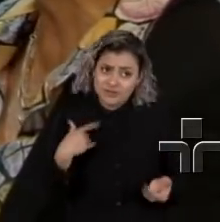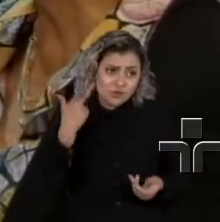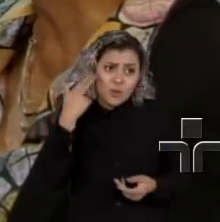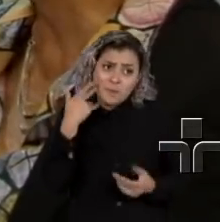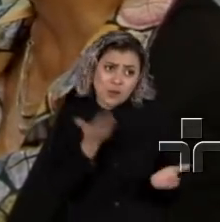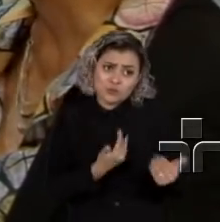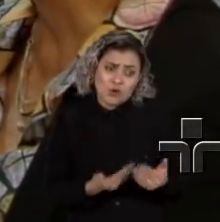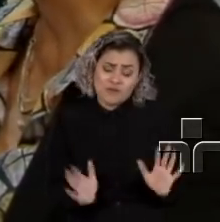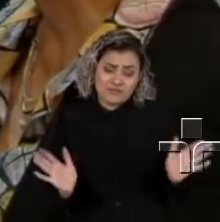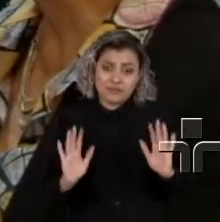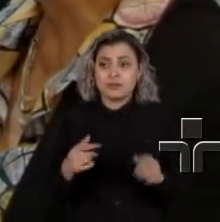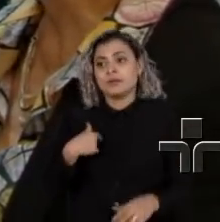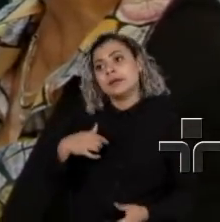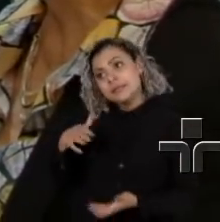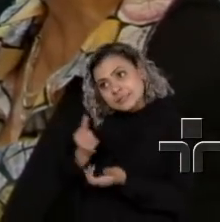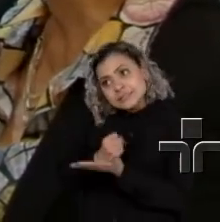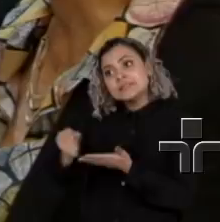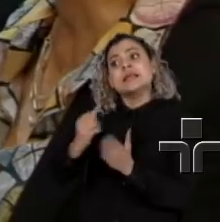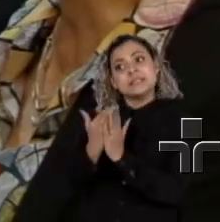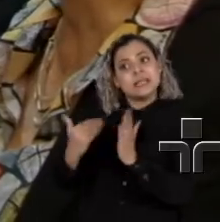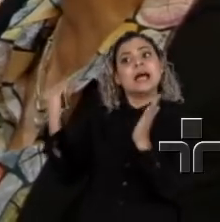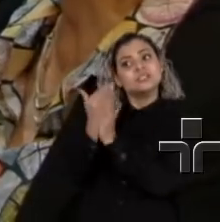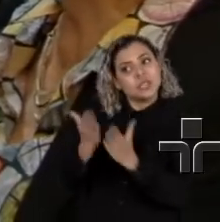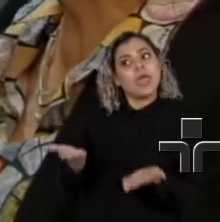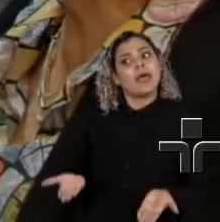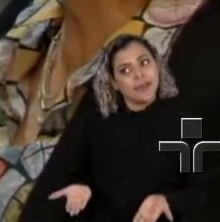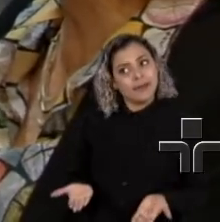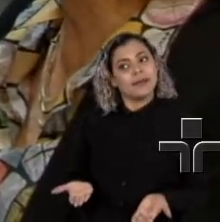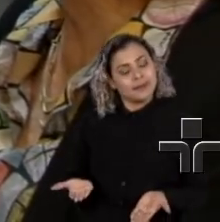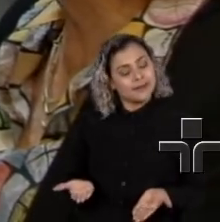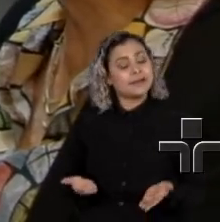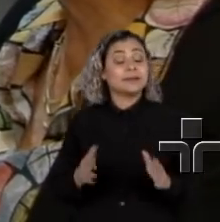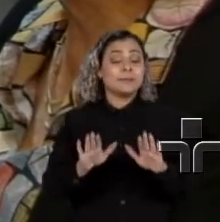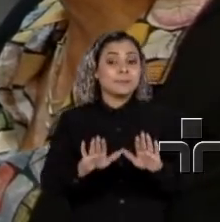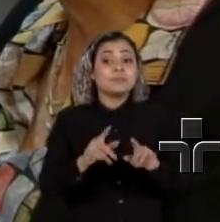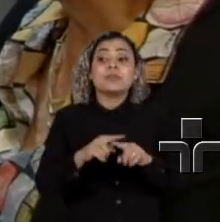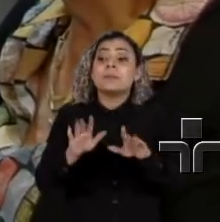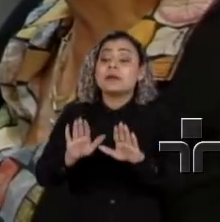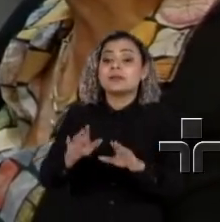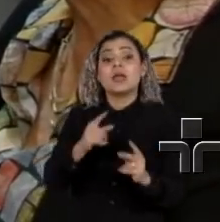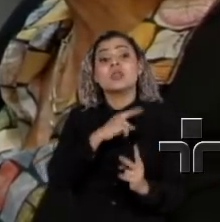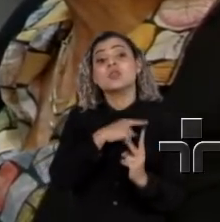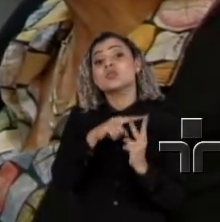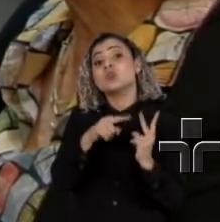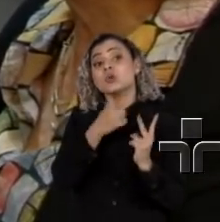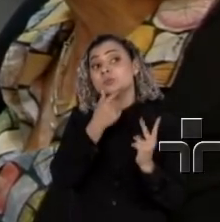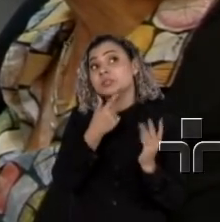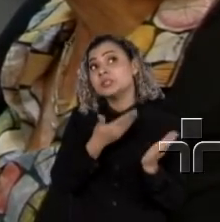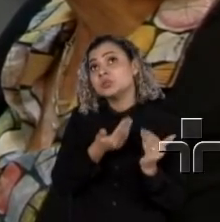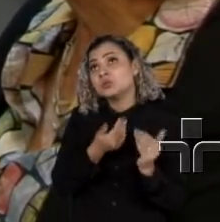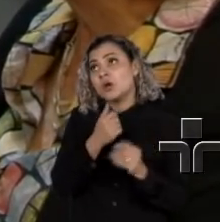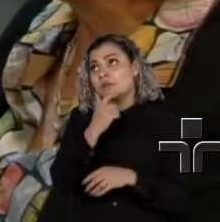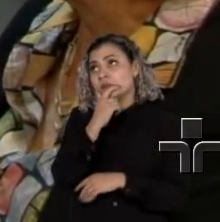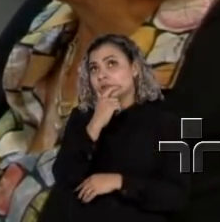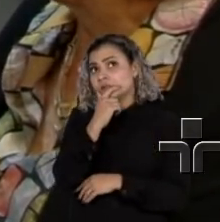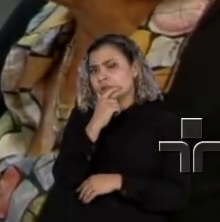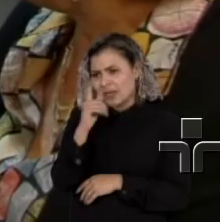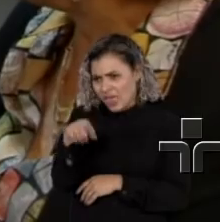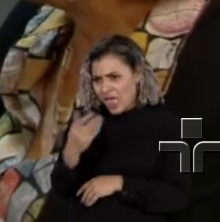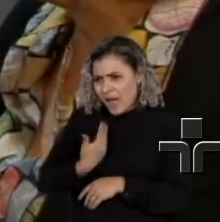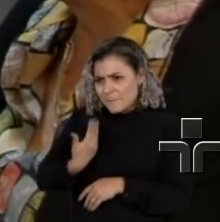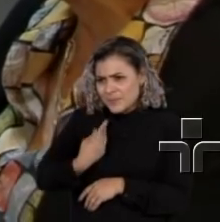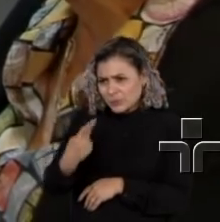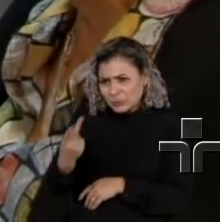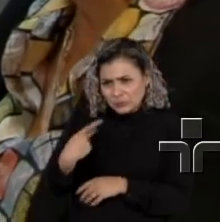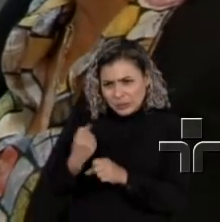Também não exagera. Você está falando do universo. Vem cá, mas... São dois garotos. Mas dois garotos e são amigos